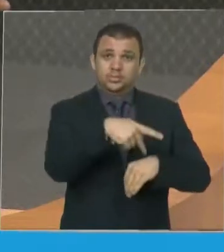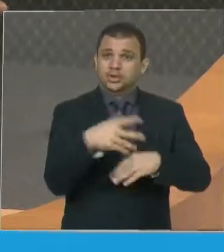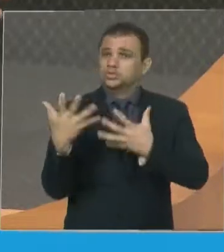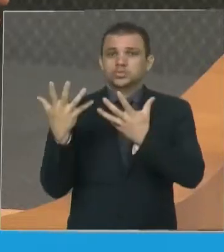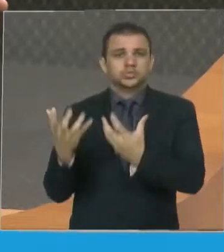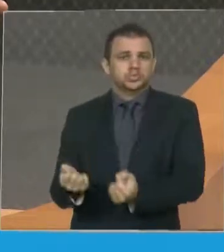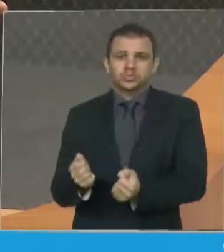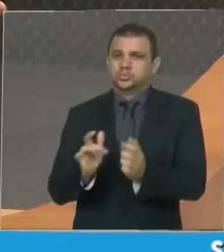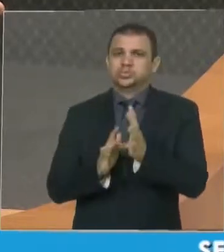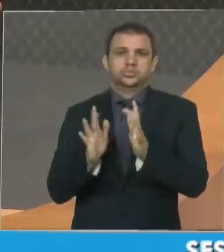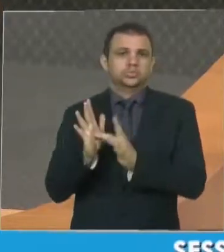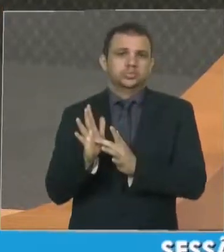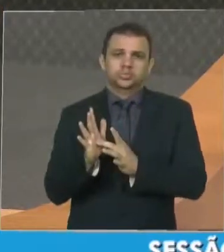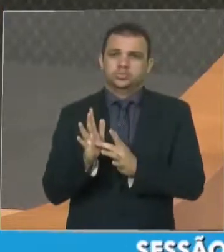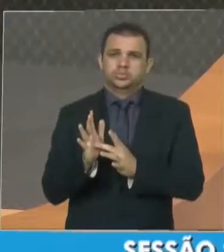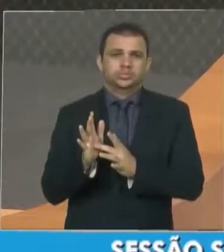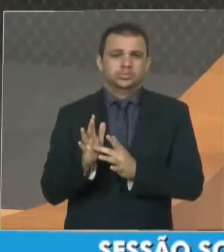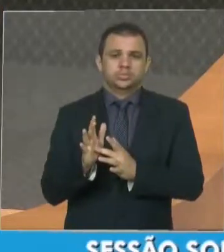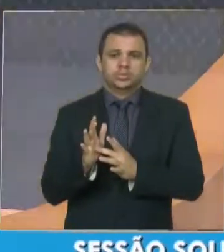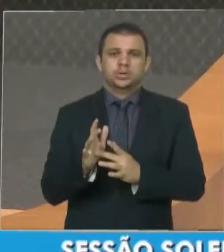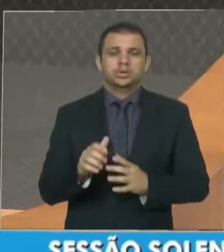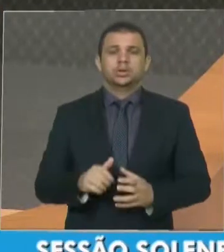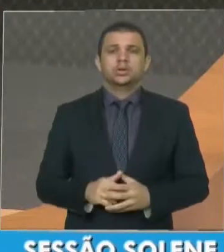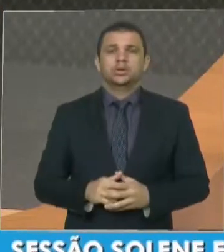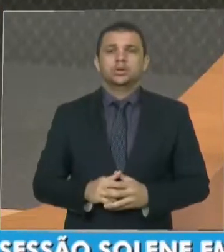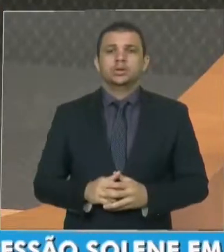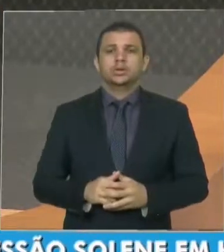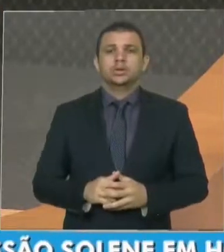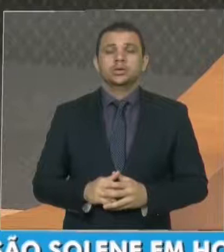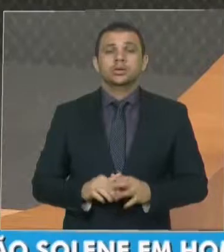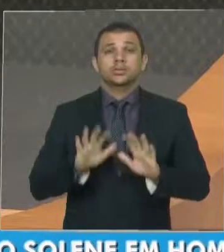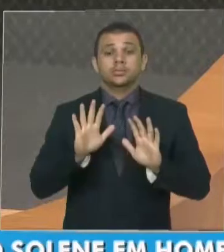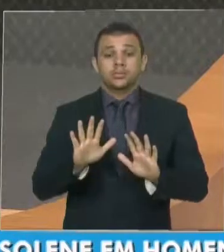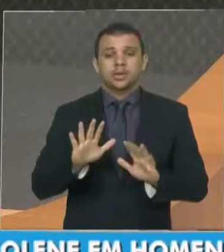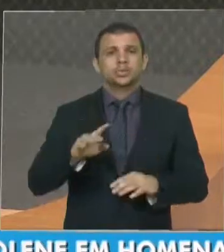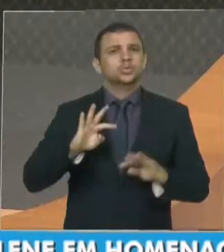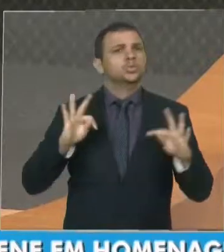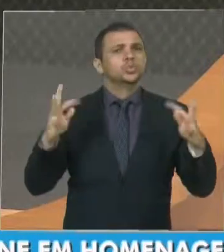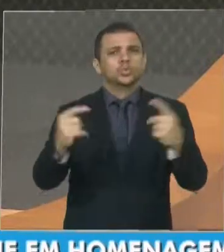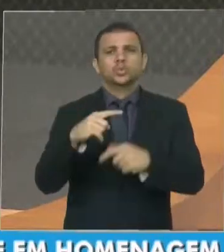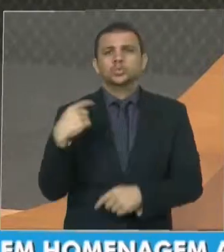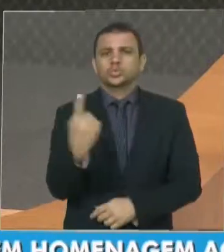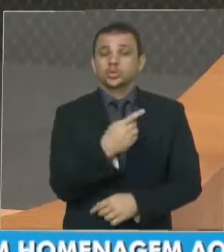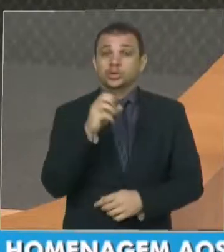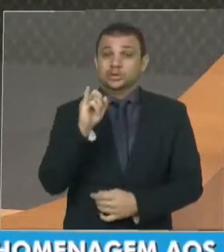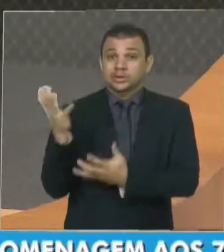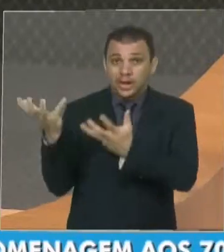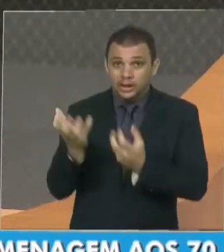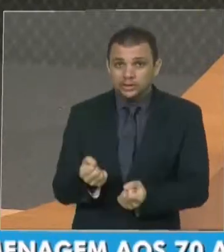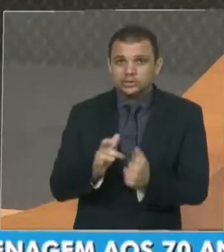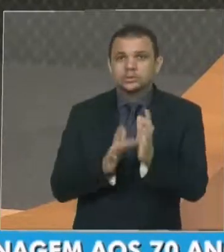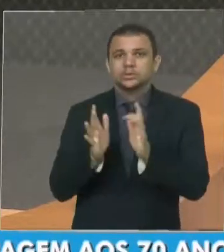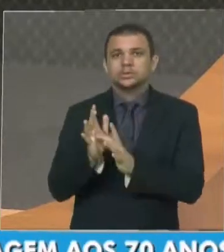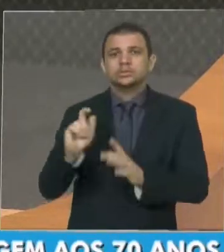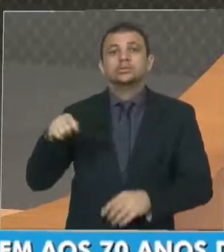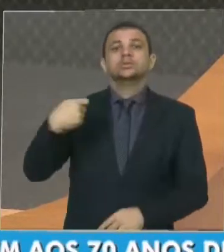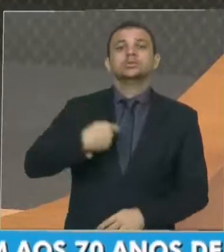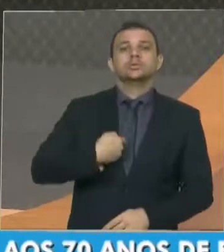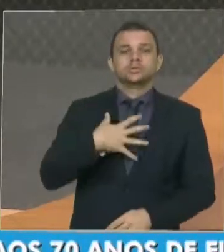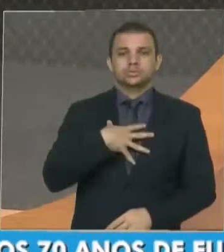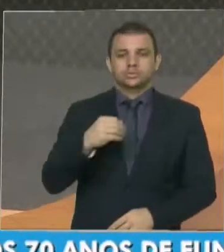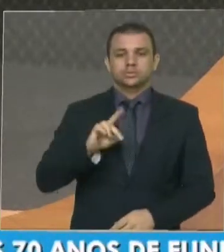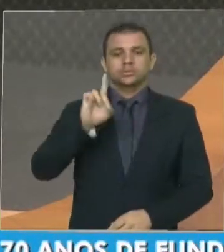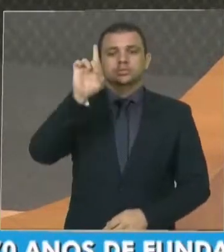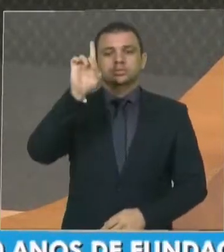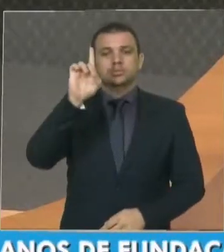nós, quanto o receberam, deu-lhes o poder de serem feitos filhos de Deus. Aí que nós entramos nessa grande questão.